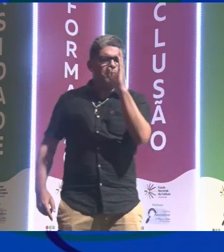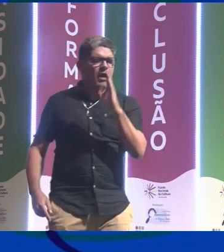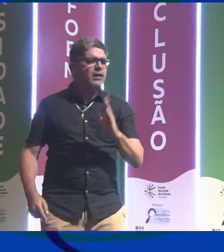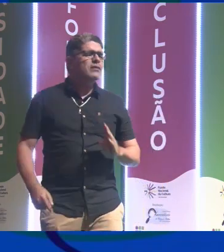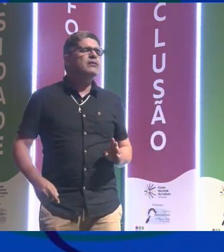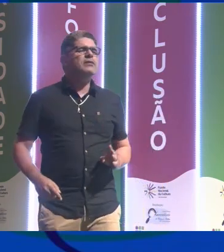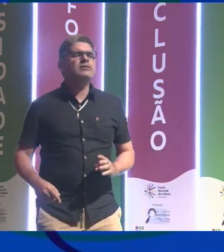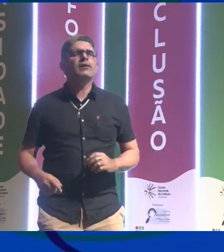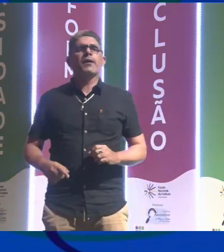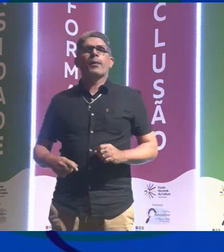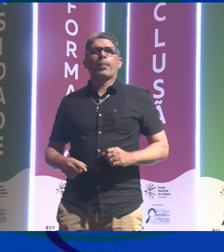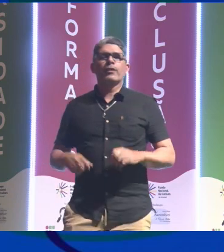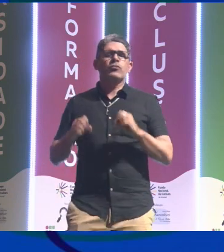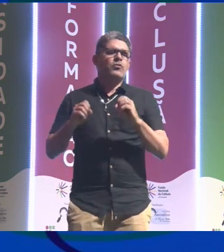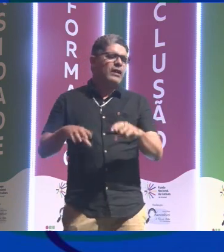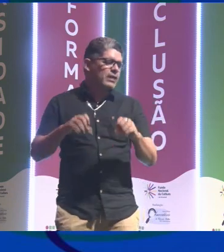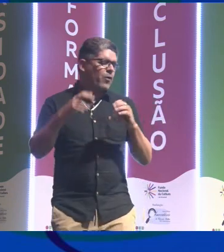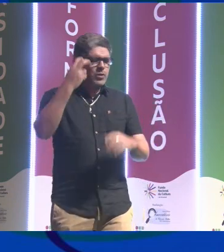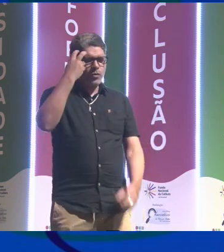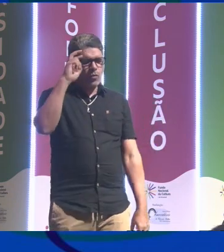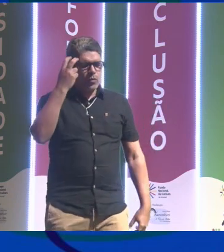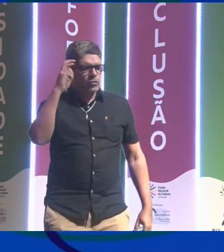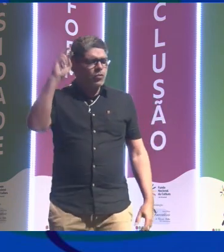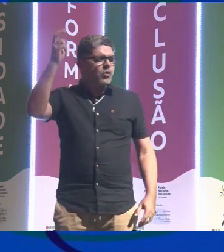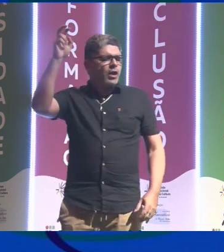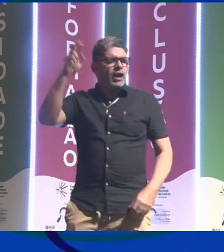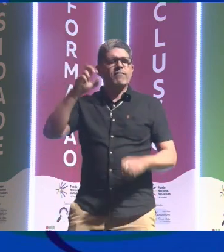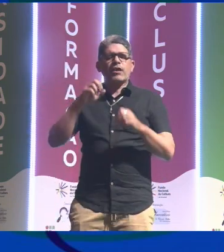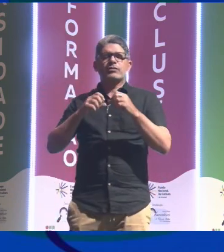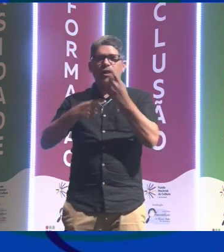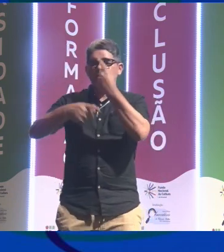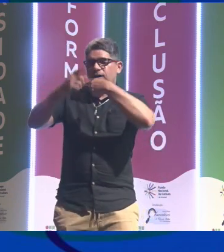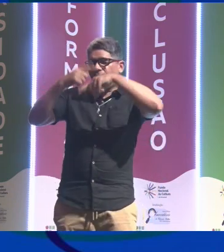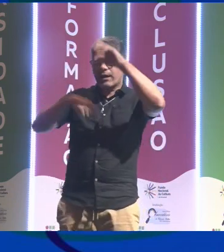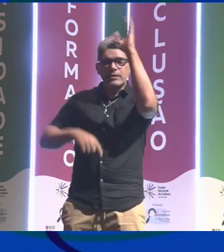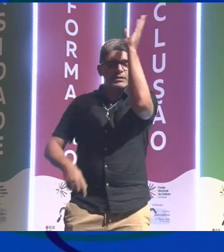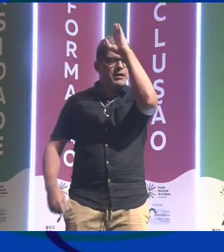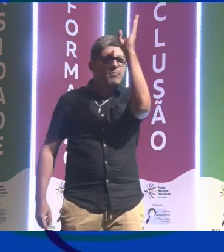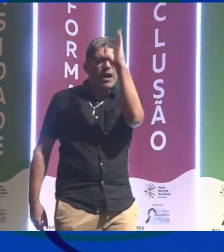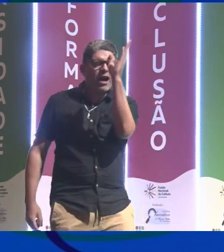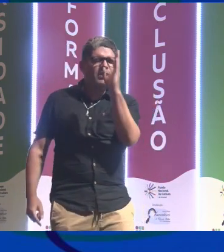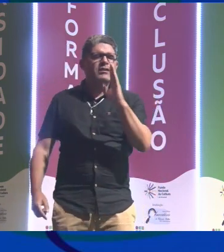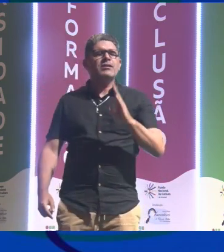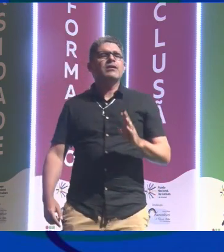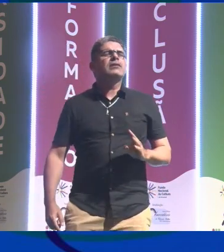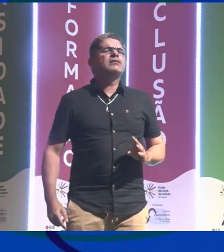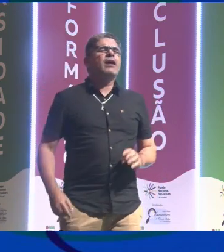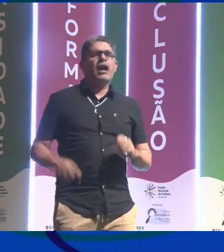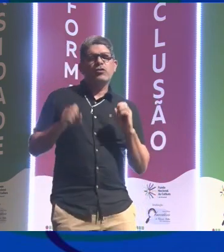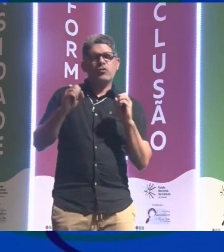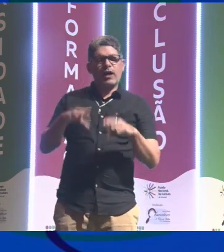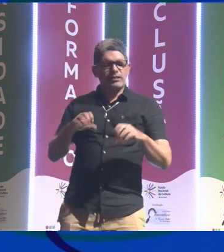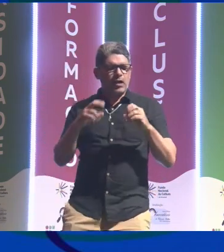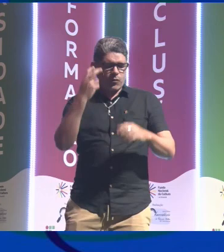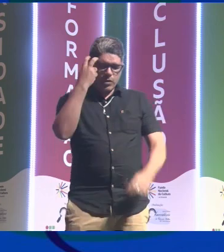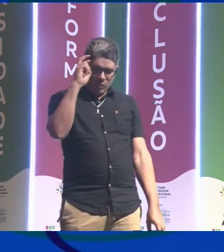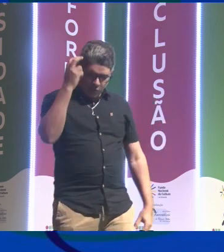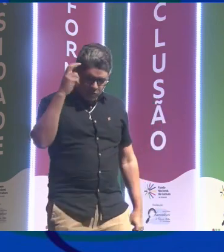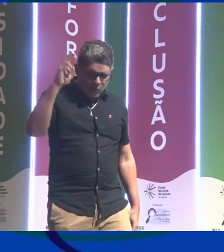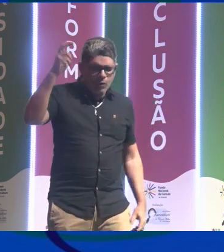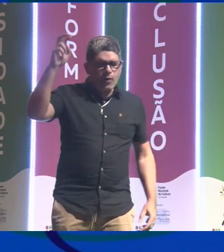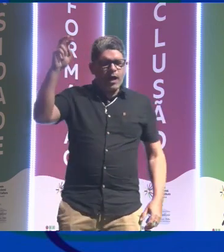esse país. Educação e cultura vão salvar esse país. Educação